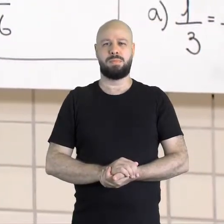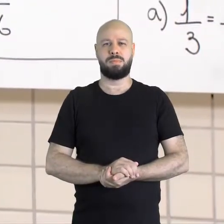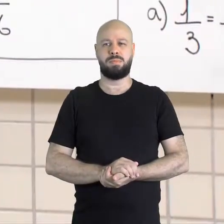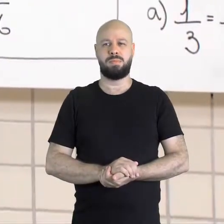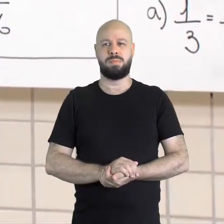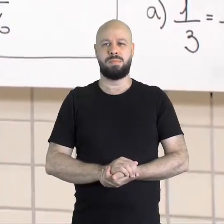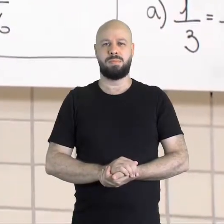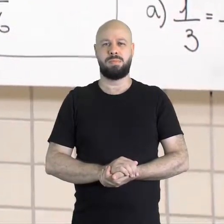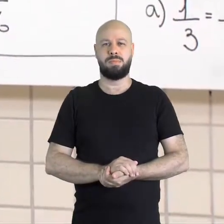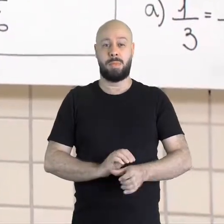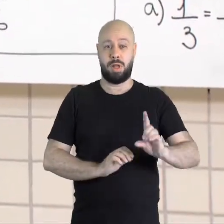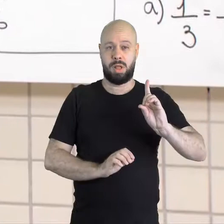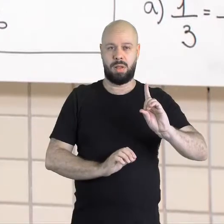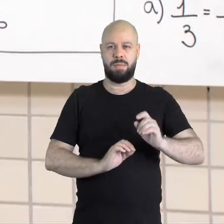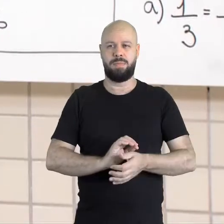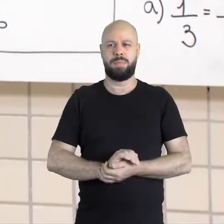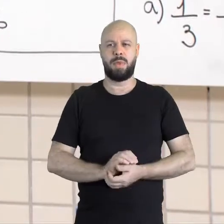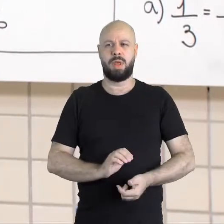Próxima.